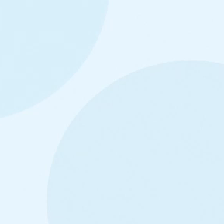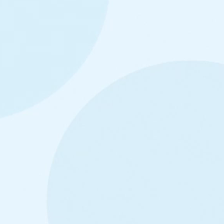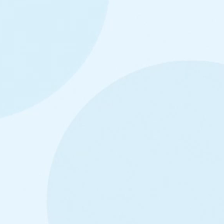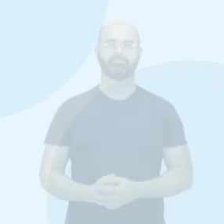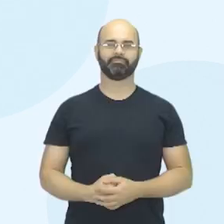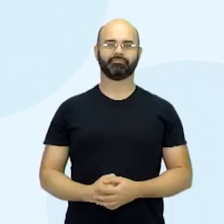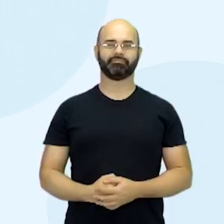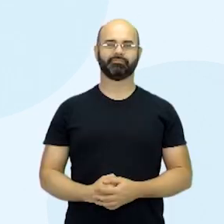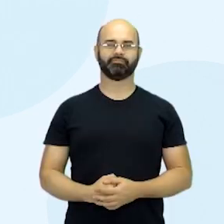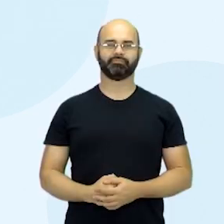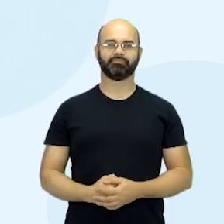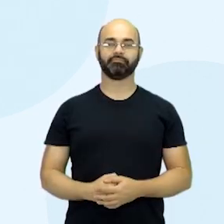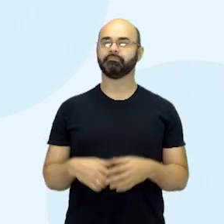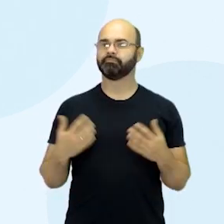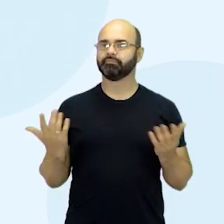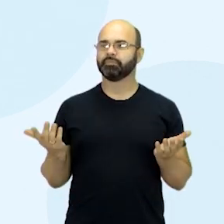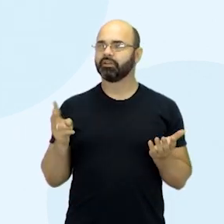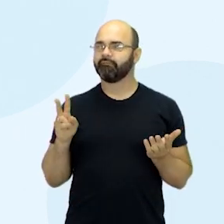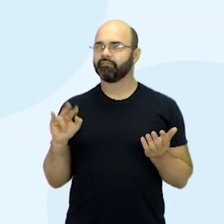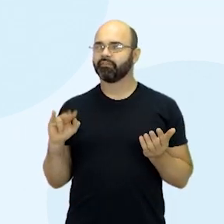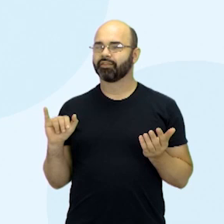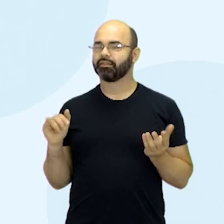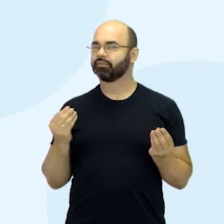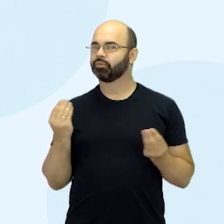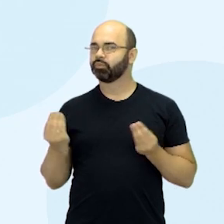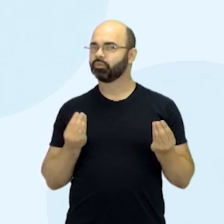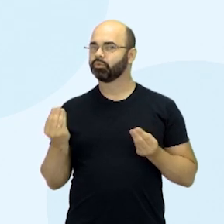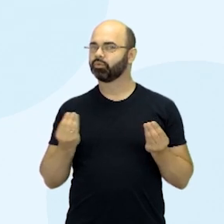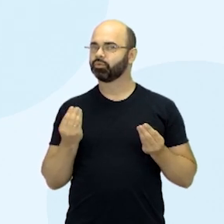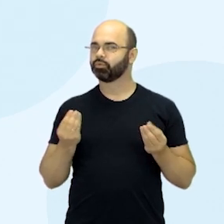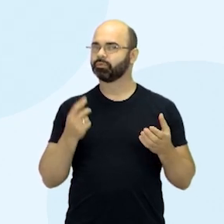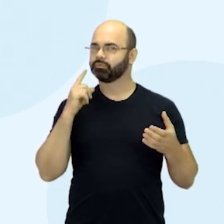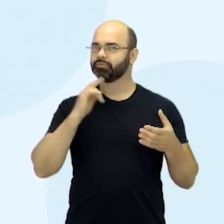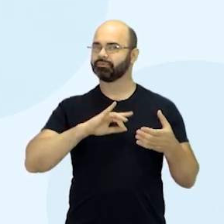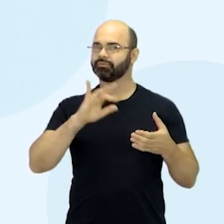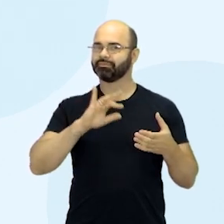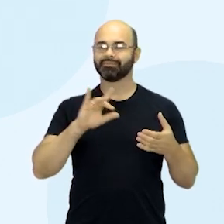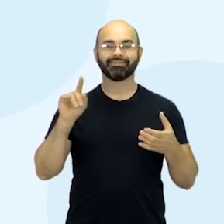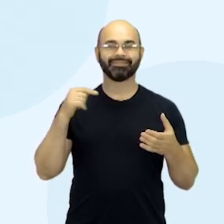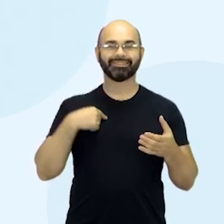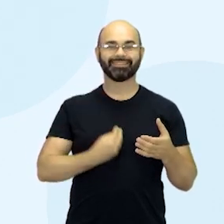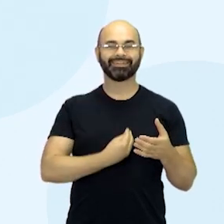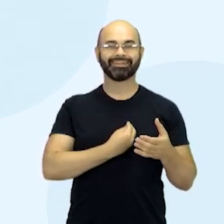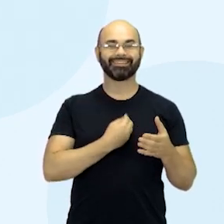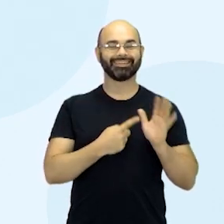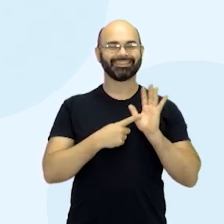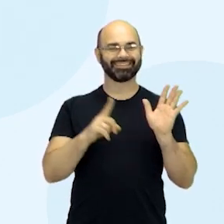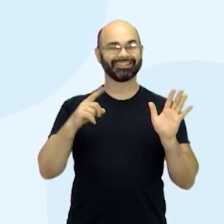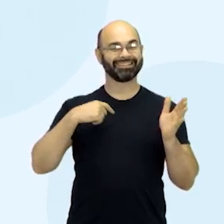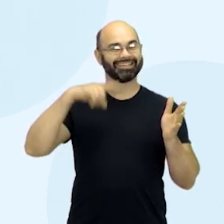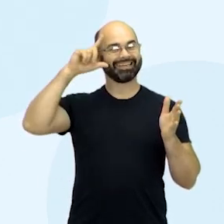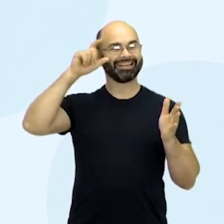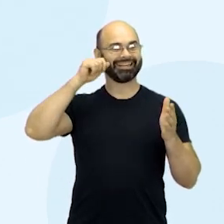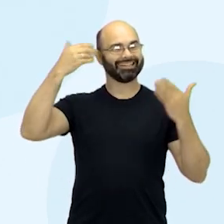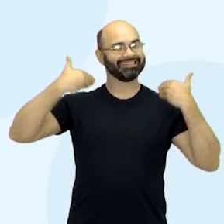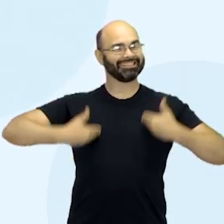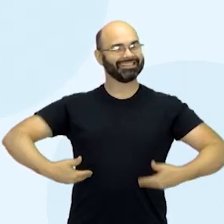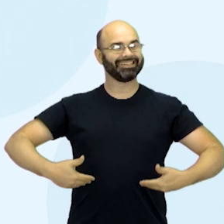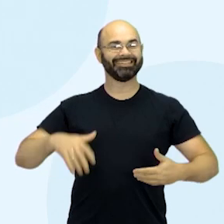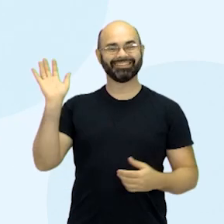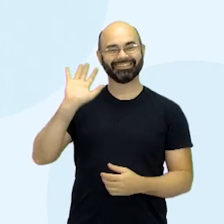E aí, Vivi? Como é que tá aí? Olha aí, olha quem que apareceu. O André apareceu. O André.